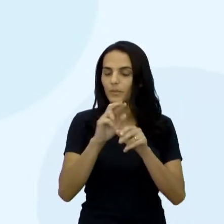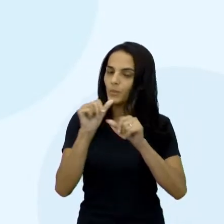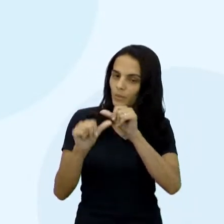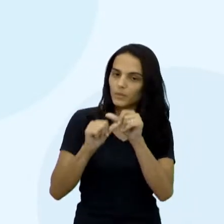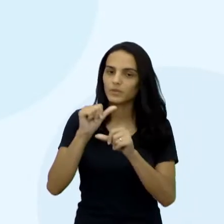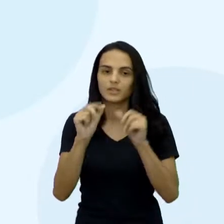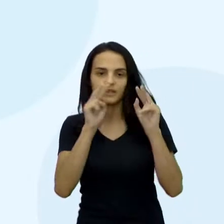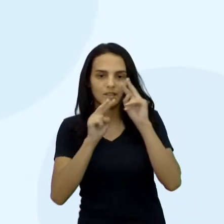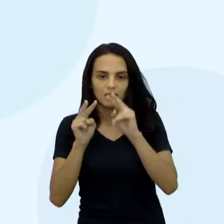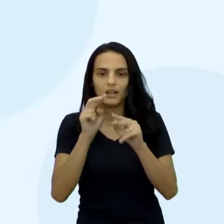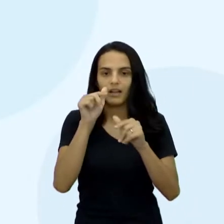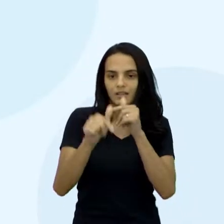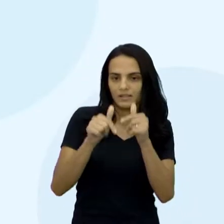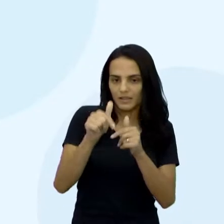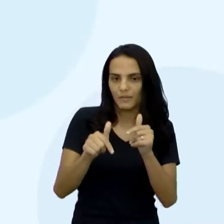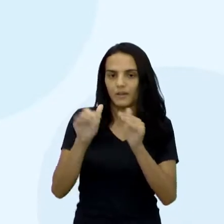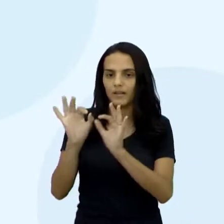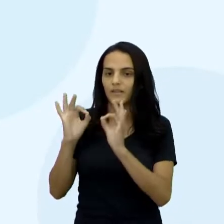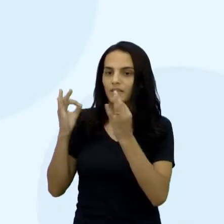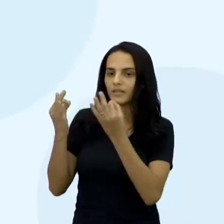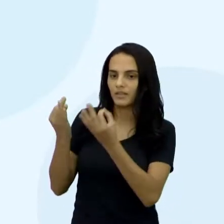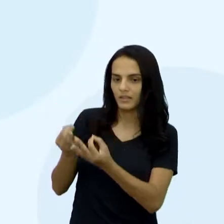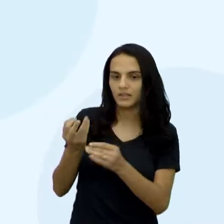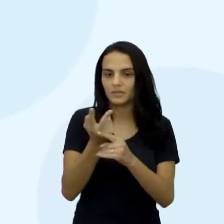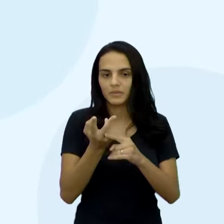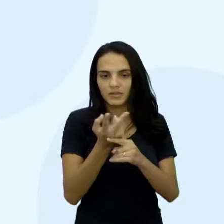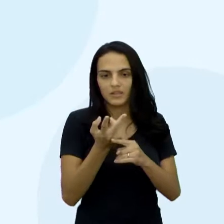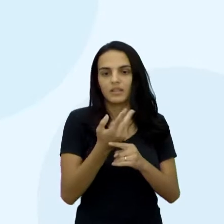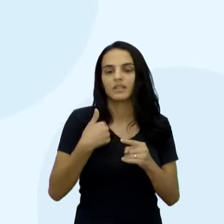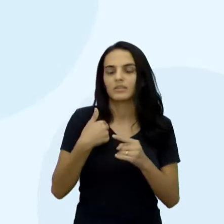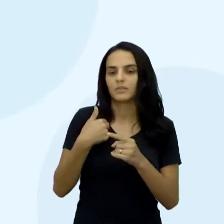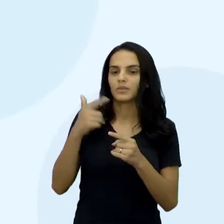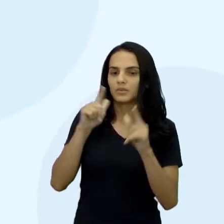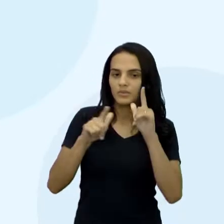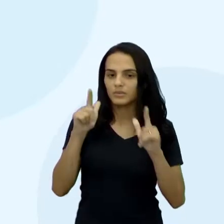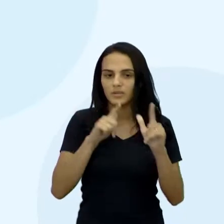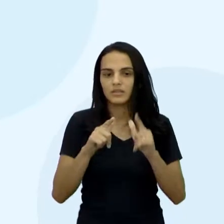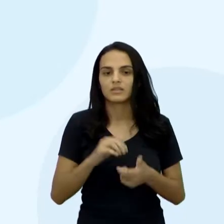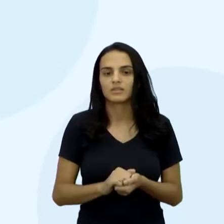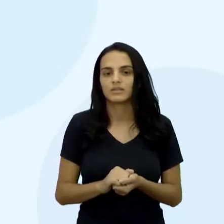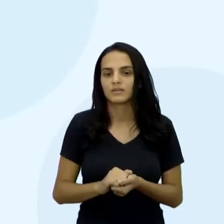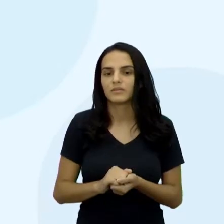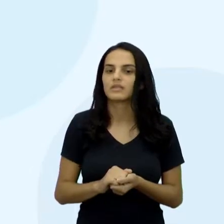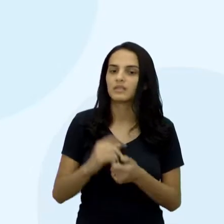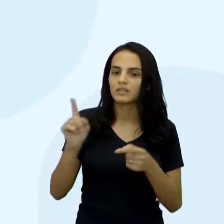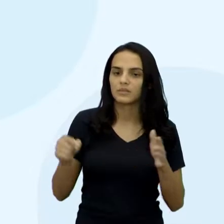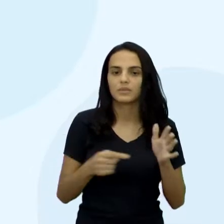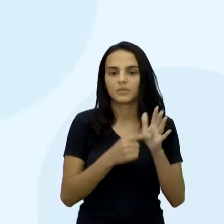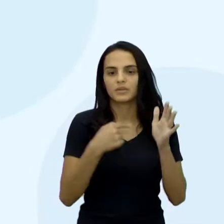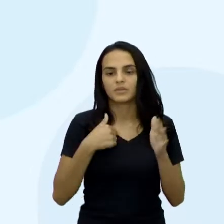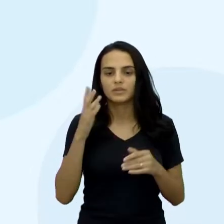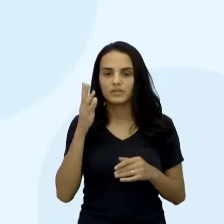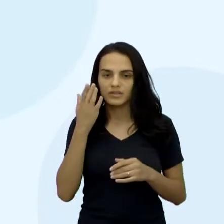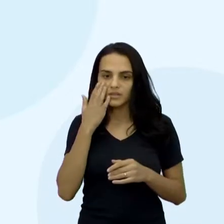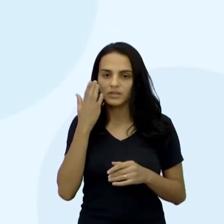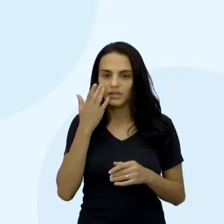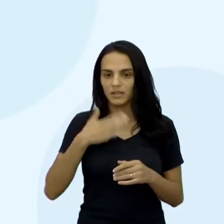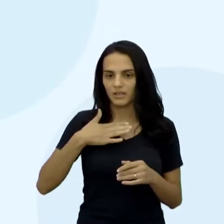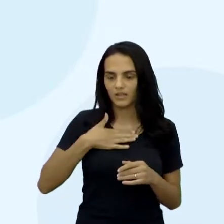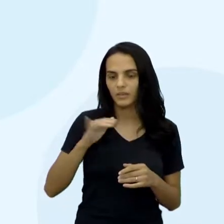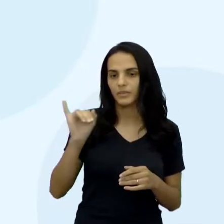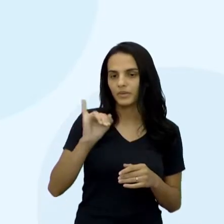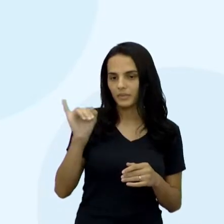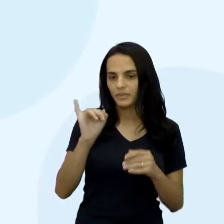visão relacionada a trabalho, família e busca por estabilidade em carreira. E nesse ponto eu sei que eu e a Ju, a gente é muito